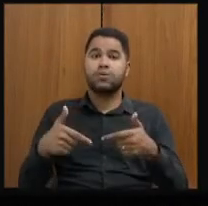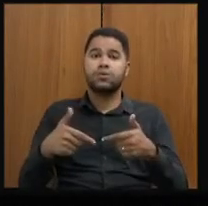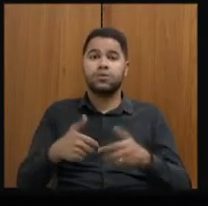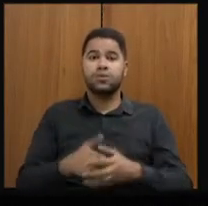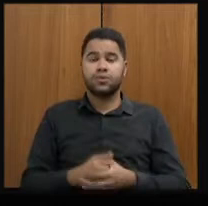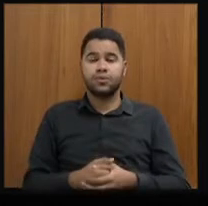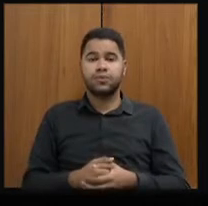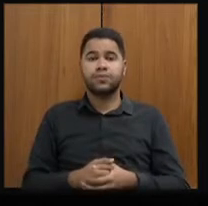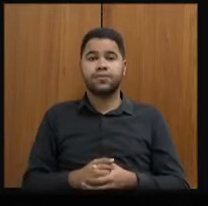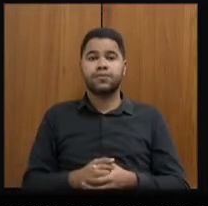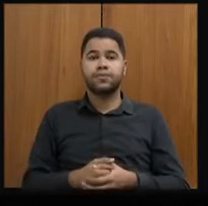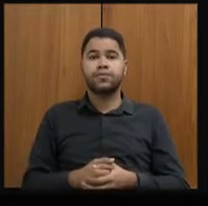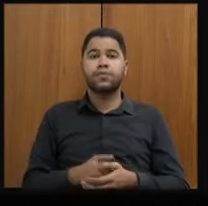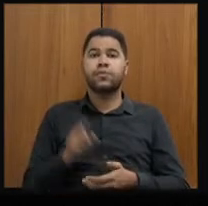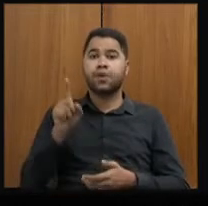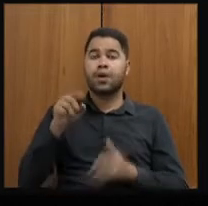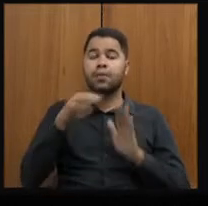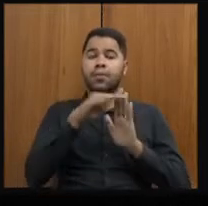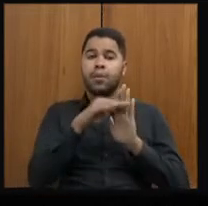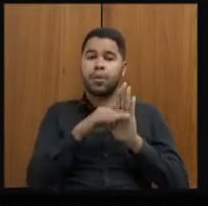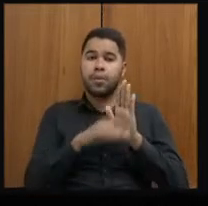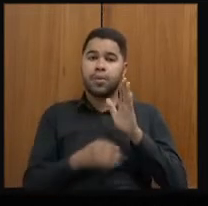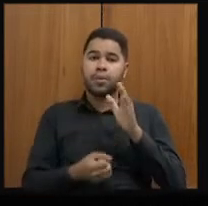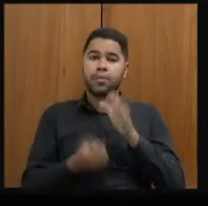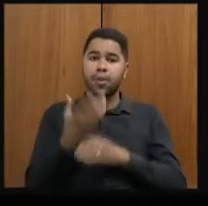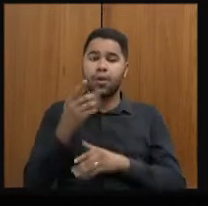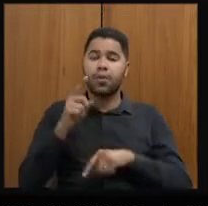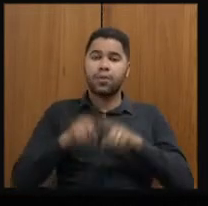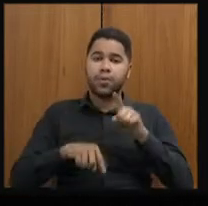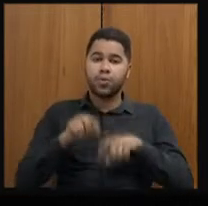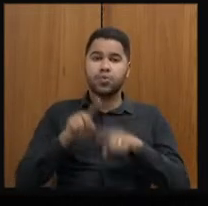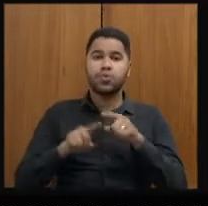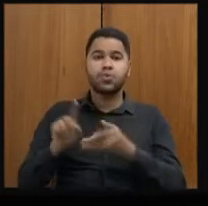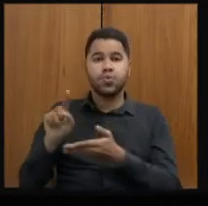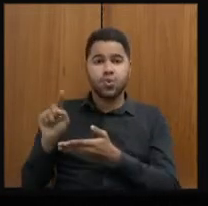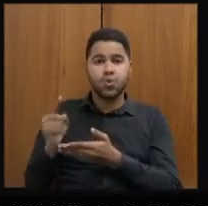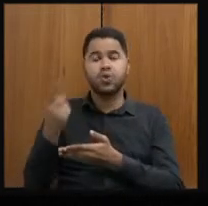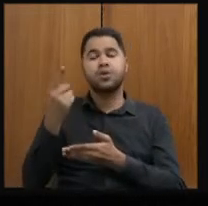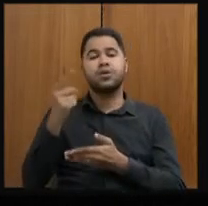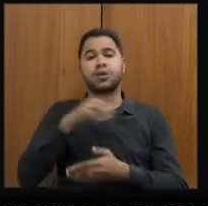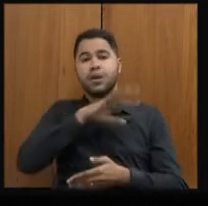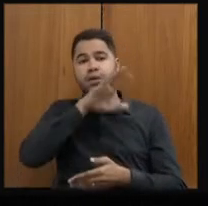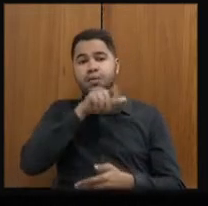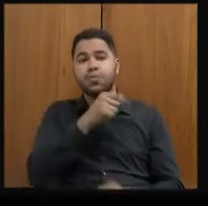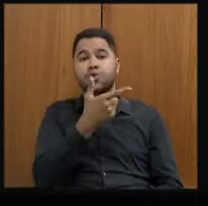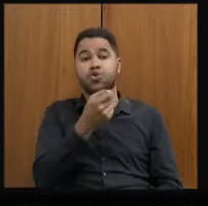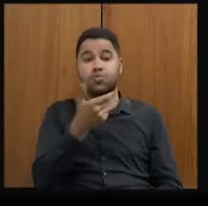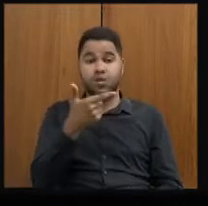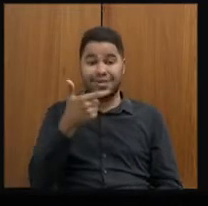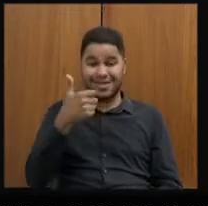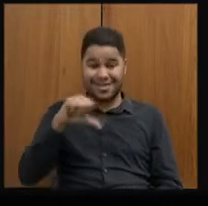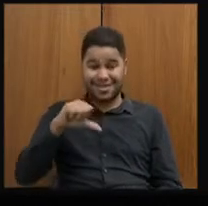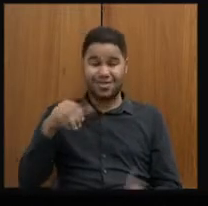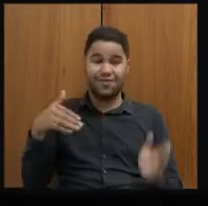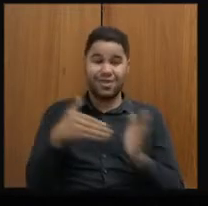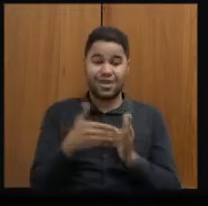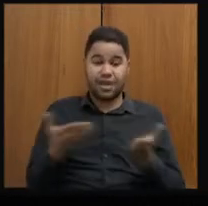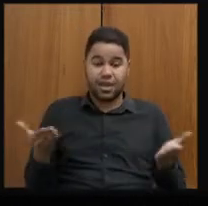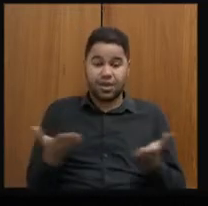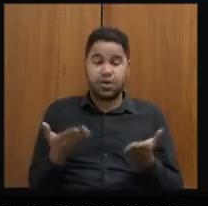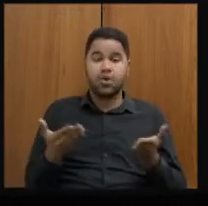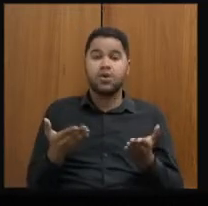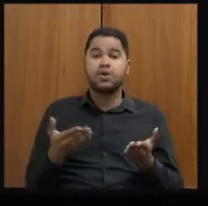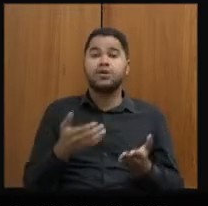São 29 os dois estabelecimentos elaboradores de produtos de origem animal em 2019 até agora 137